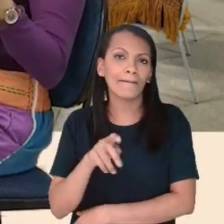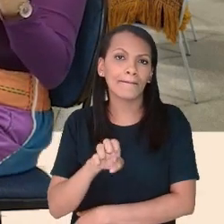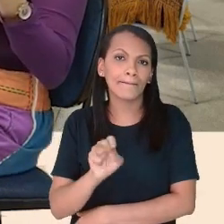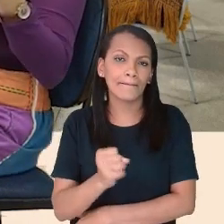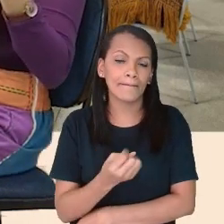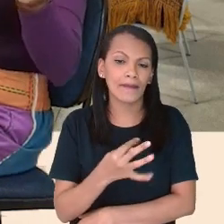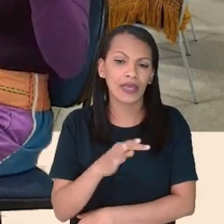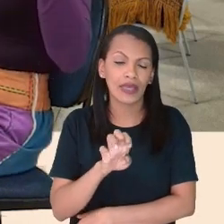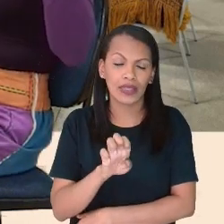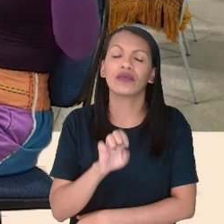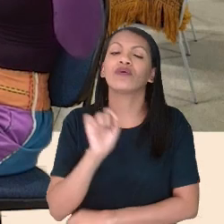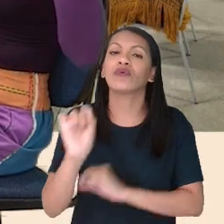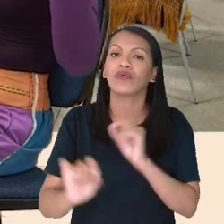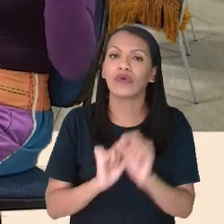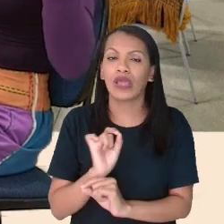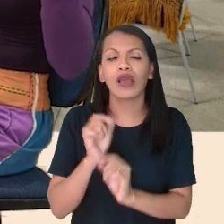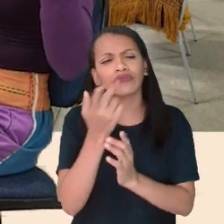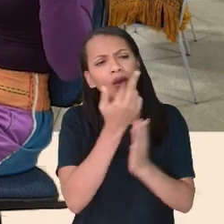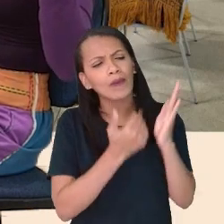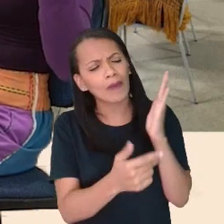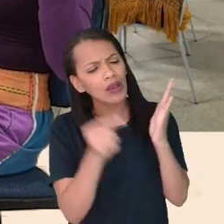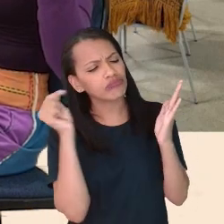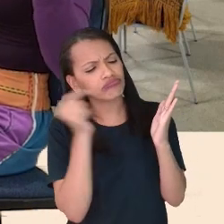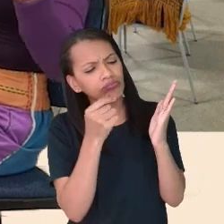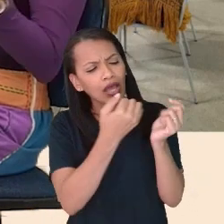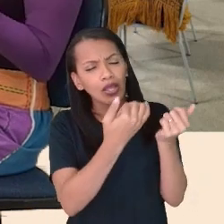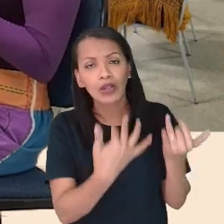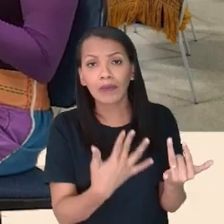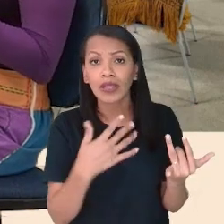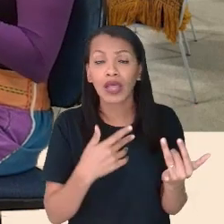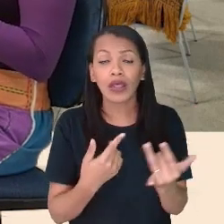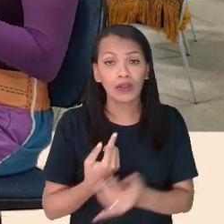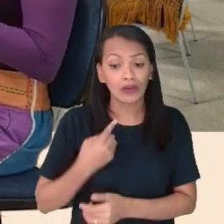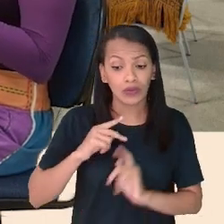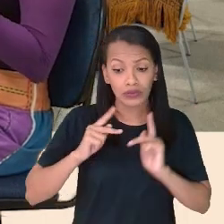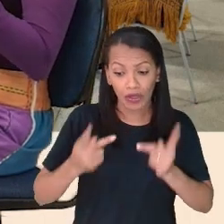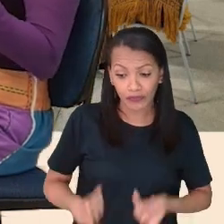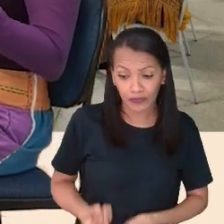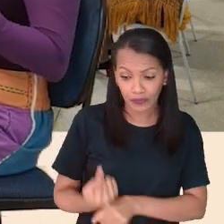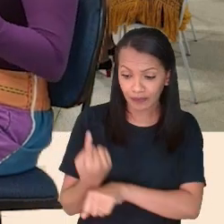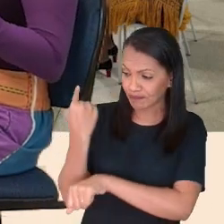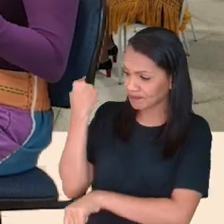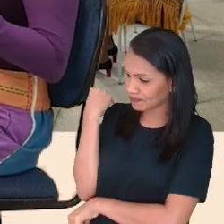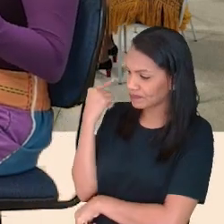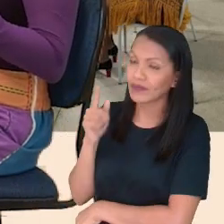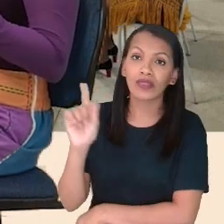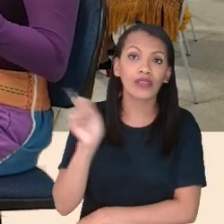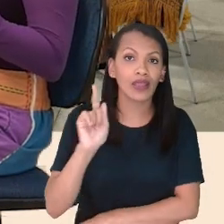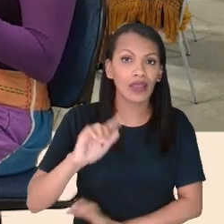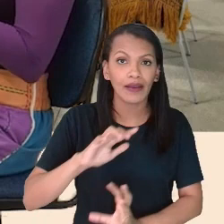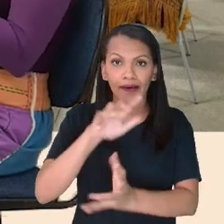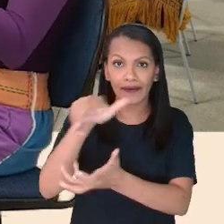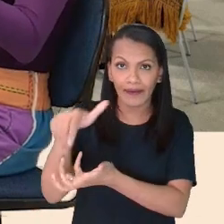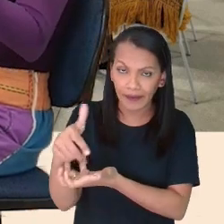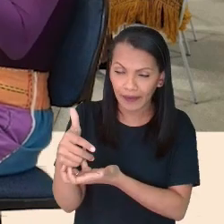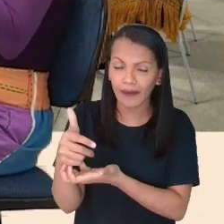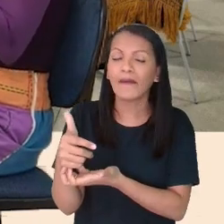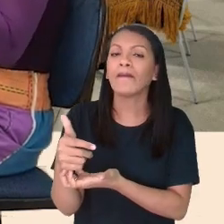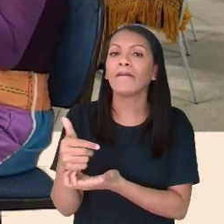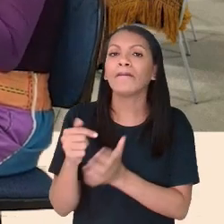do que a gente viveu, do que os nossos antepassados viveram. Sim. Né? Então, geografia vai falar das paisagens.